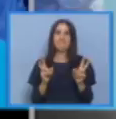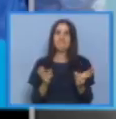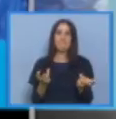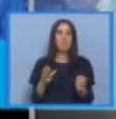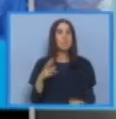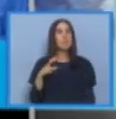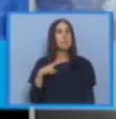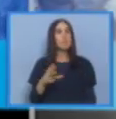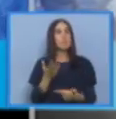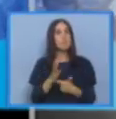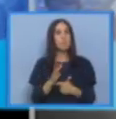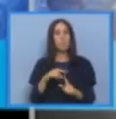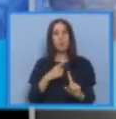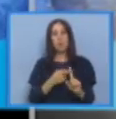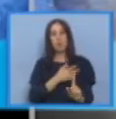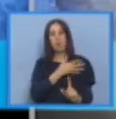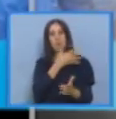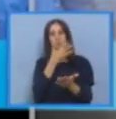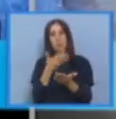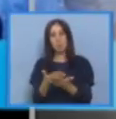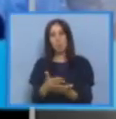caso português, por exemplo, estamos há um ano